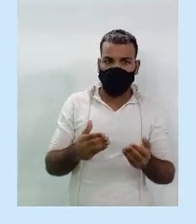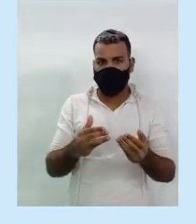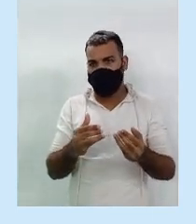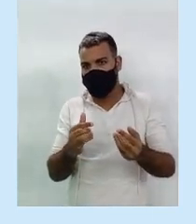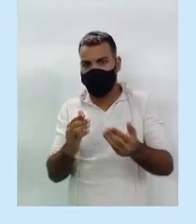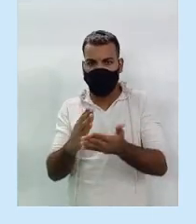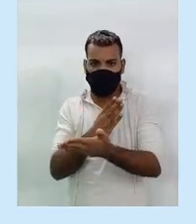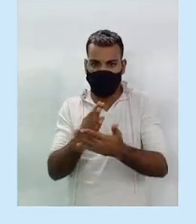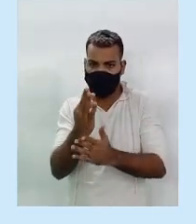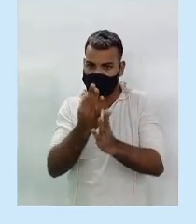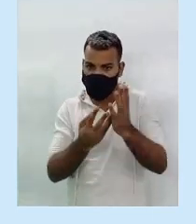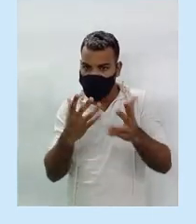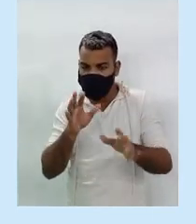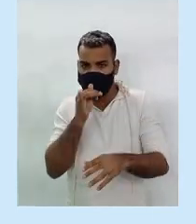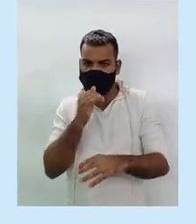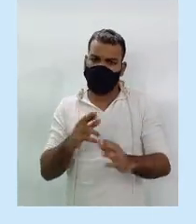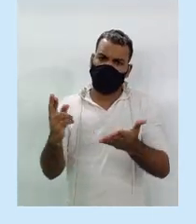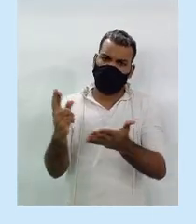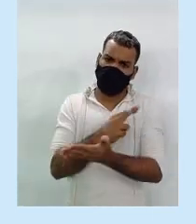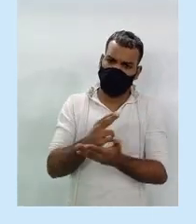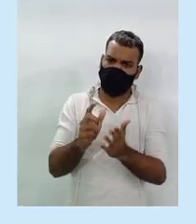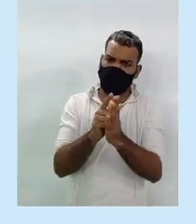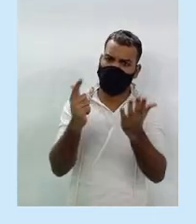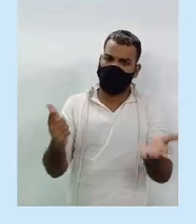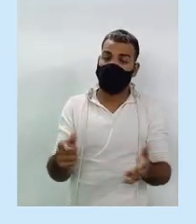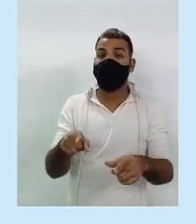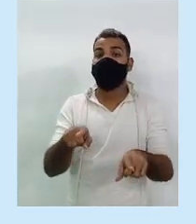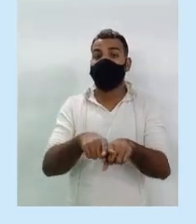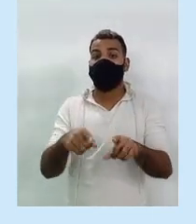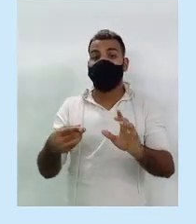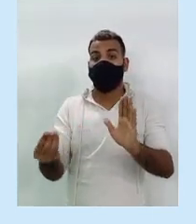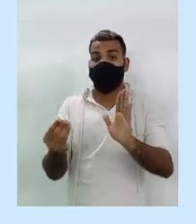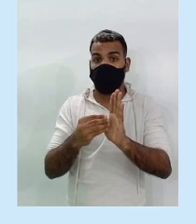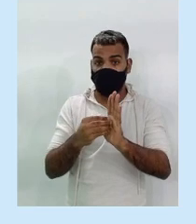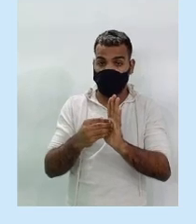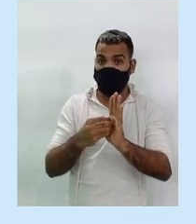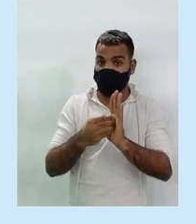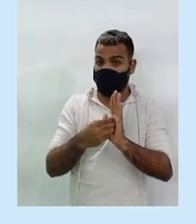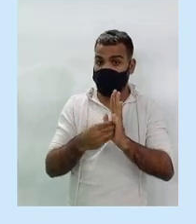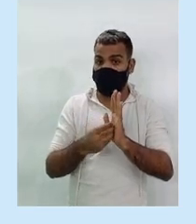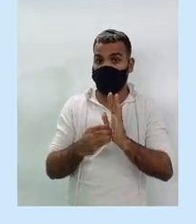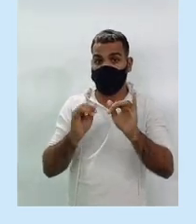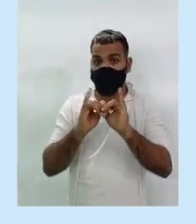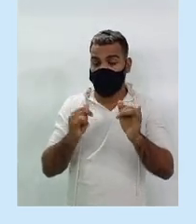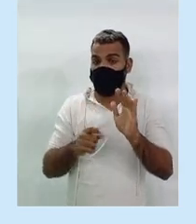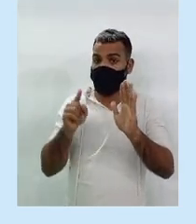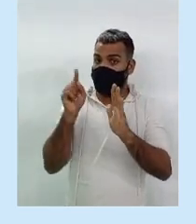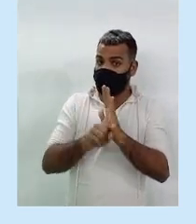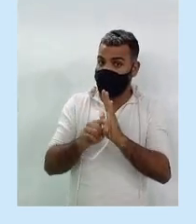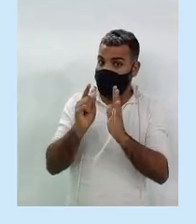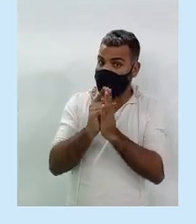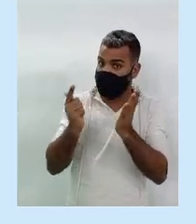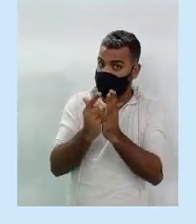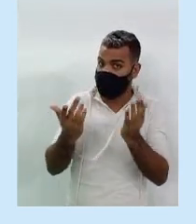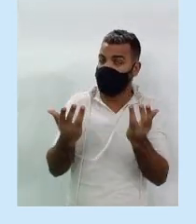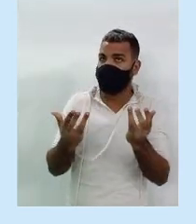um texto, podem pegar uma revista, um jornal e retirar de uma notícia as perguntas do jornalismo. Na tela,